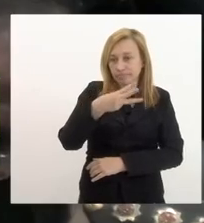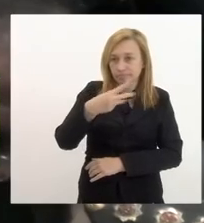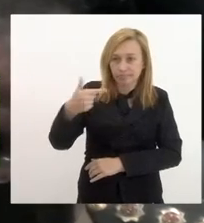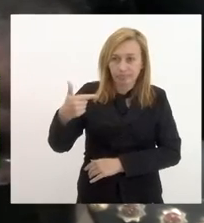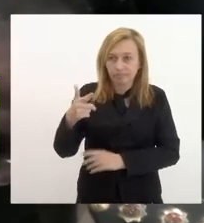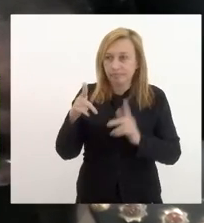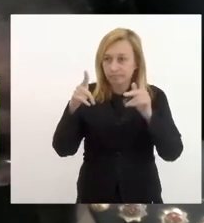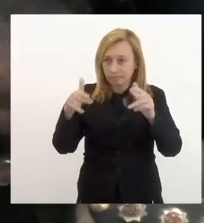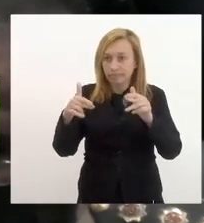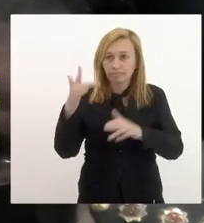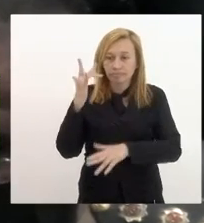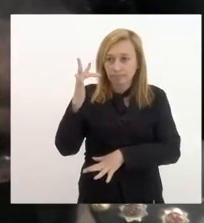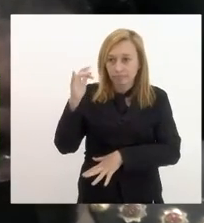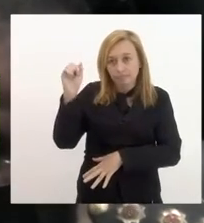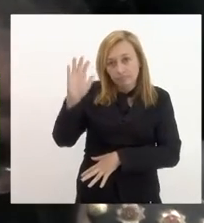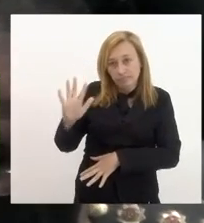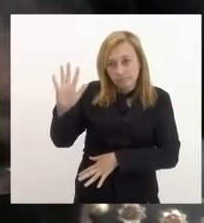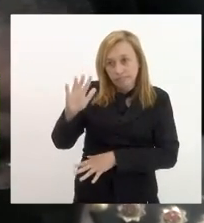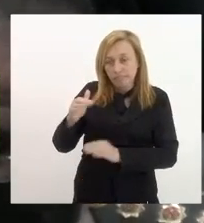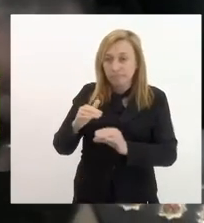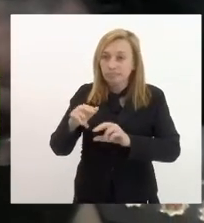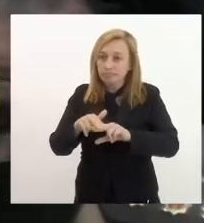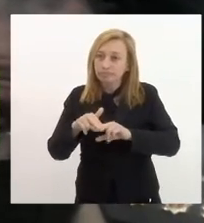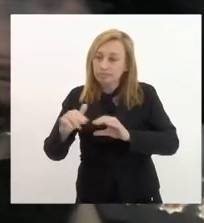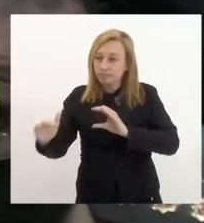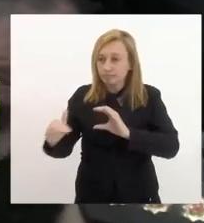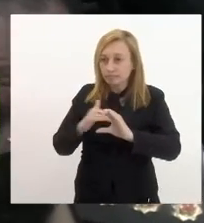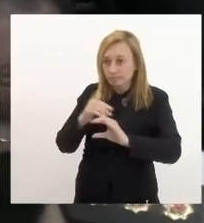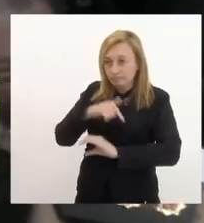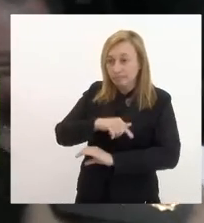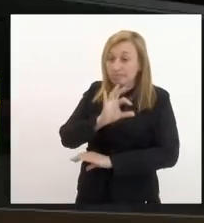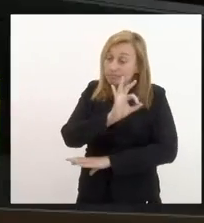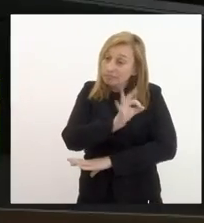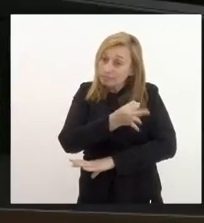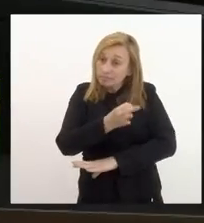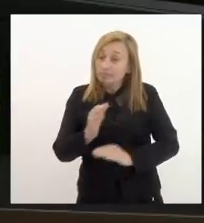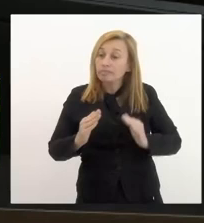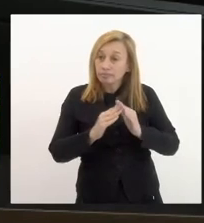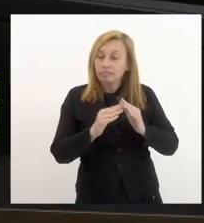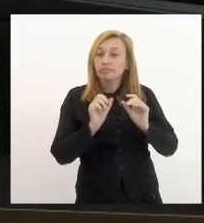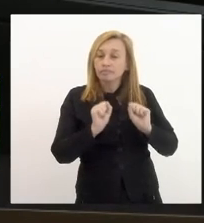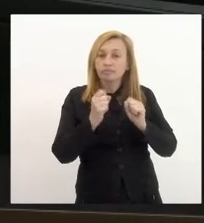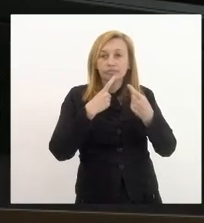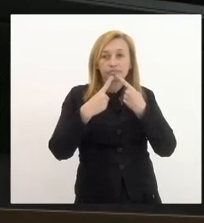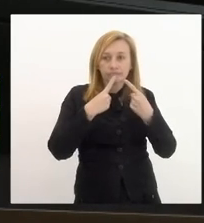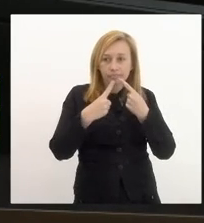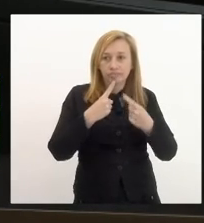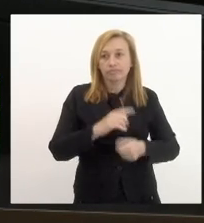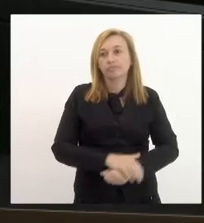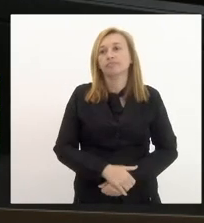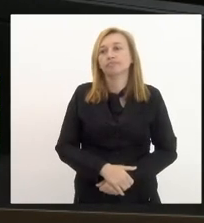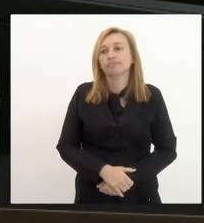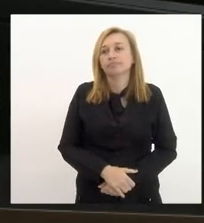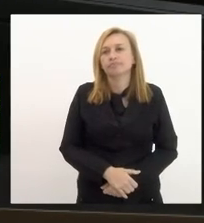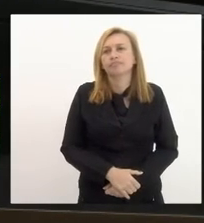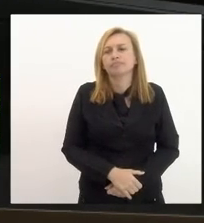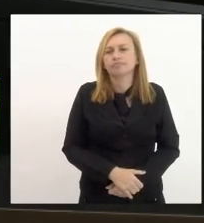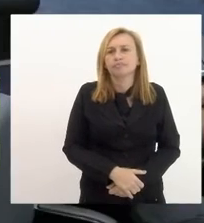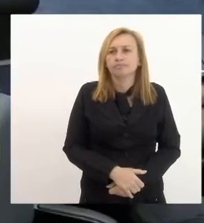linha do que o Tesouro Nacional por isso aqui encaminhou aqui mas exatamente para que a casa pudesse fazer a discussão